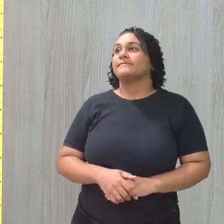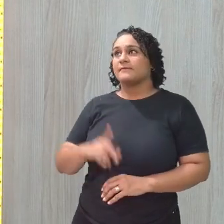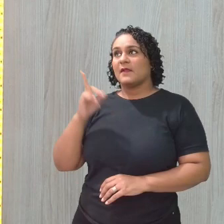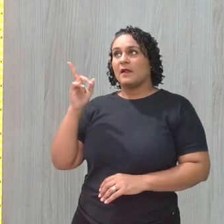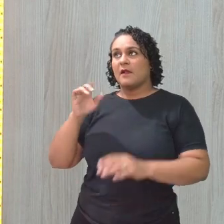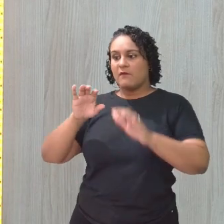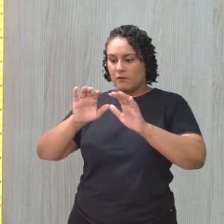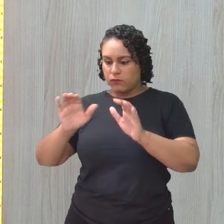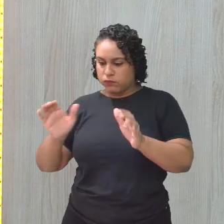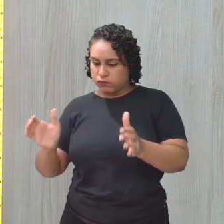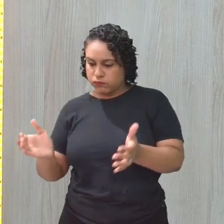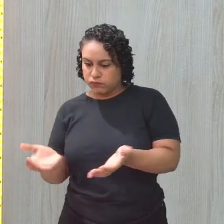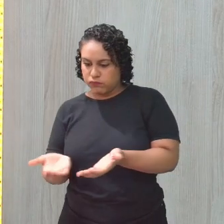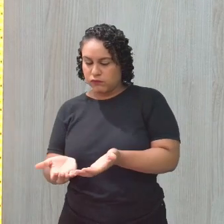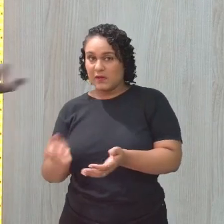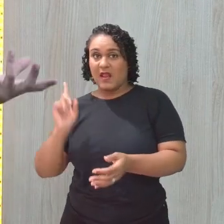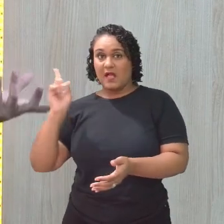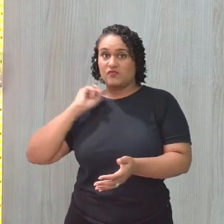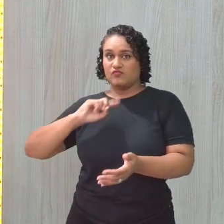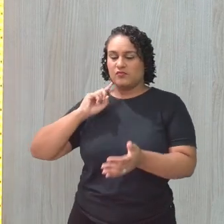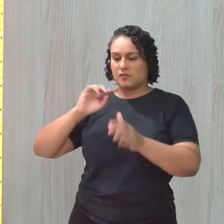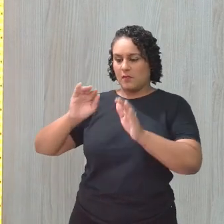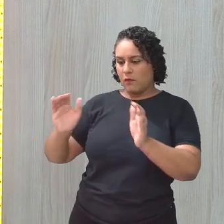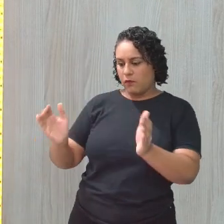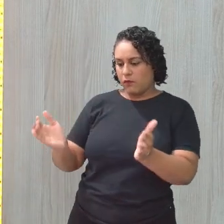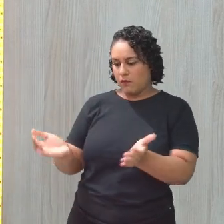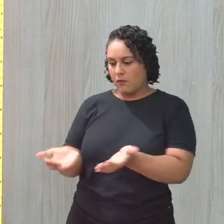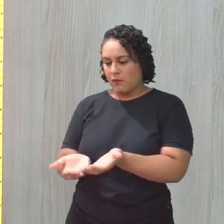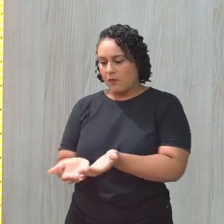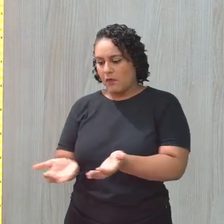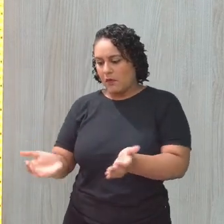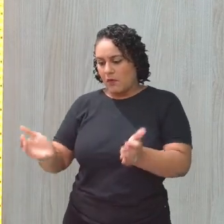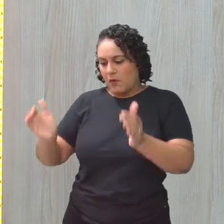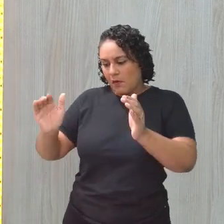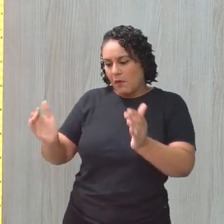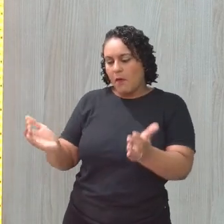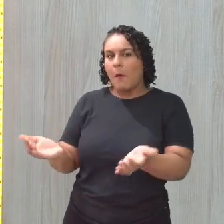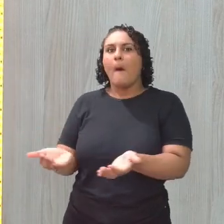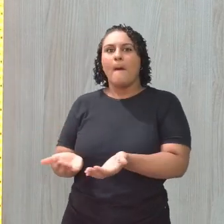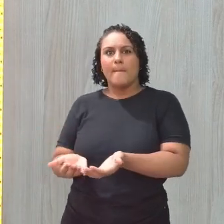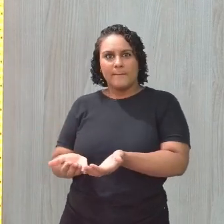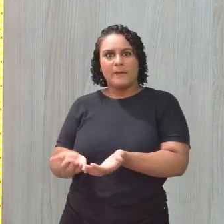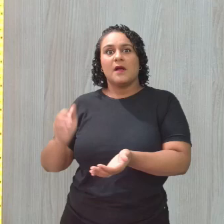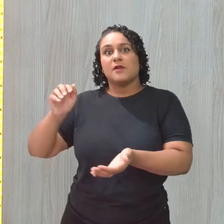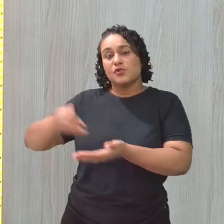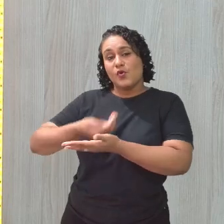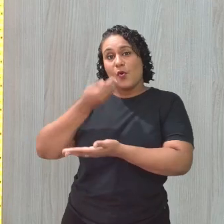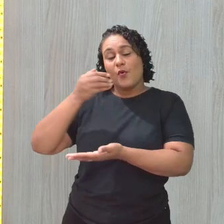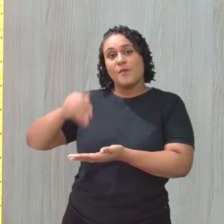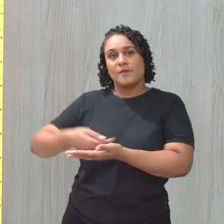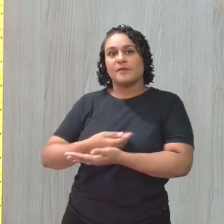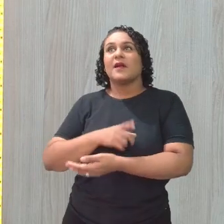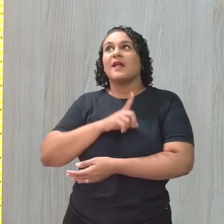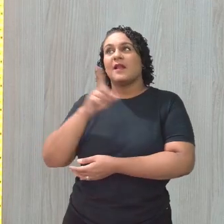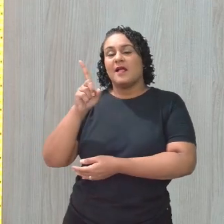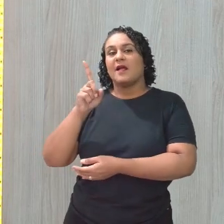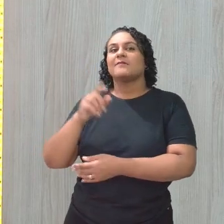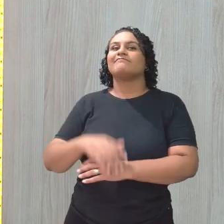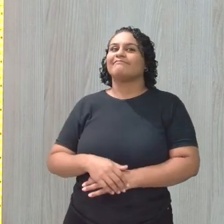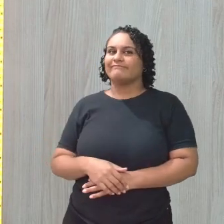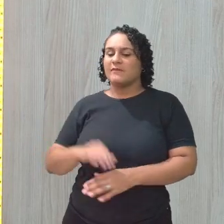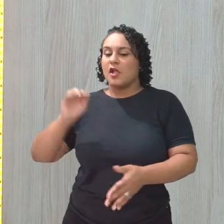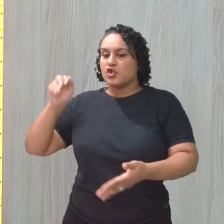vem um bowl, vem É. uma cumbuca, como a gente diz aqui, cumbuca. cumbuca, certo? De sopa. Porque lá a sopa é